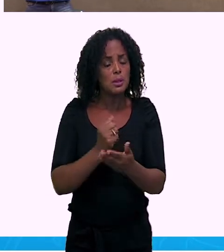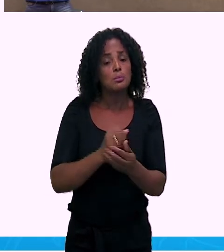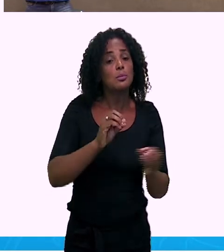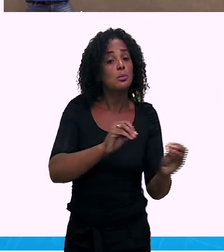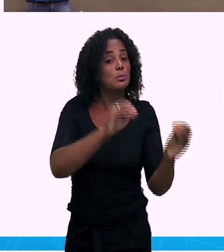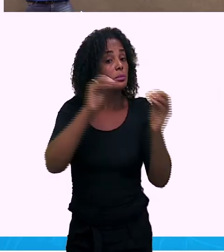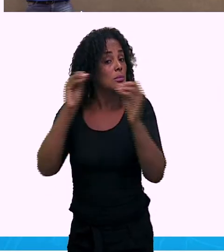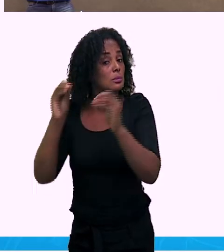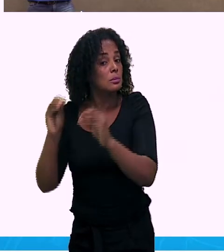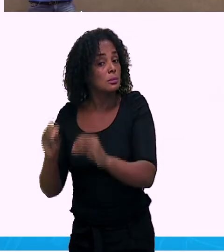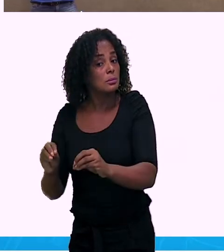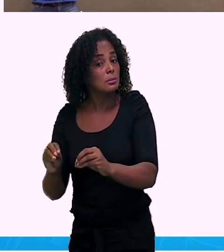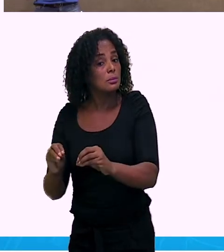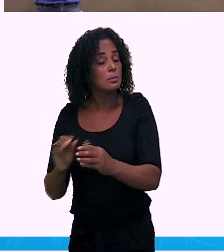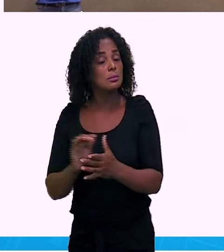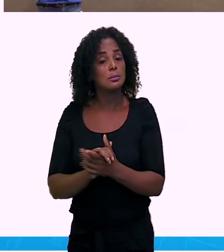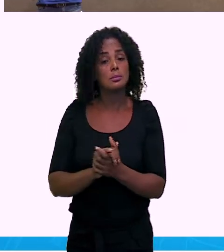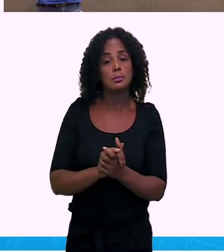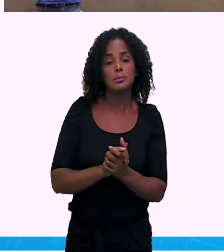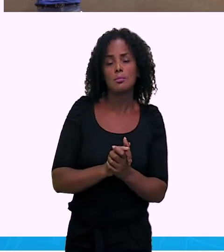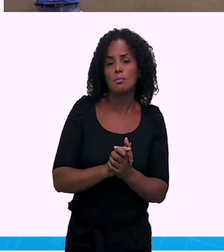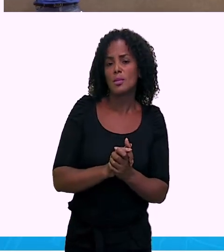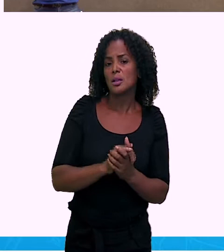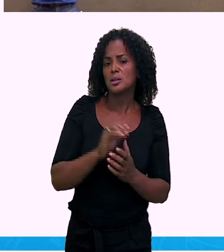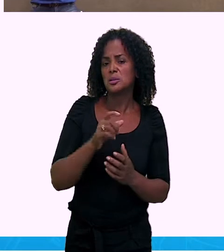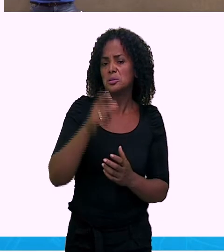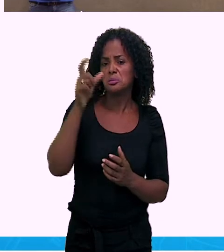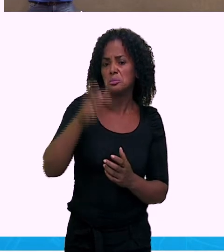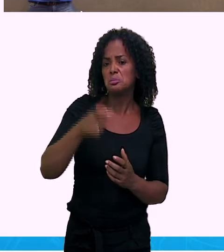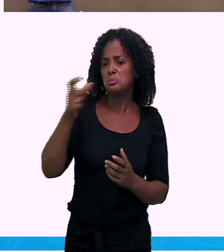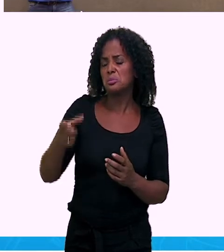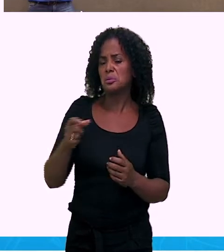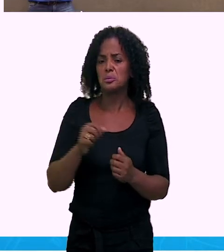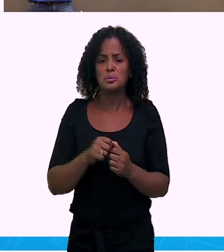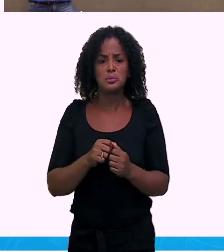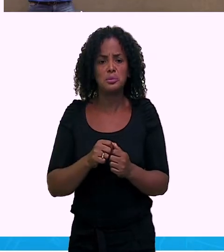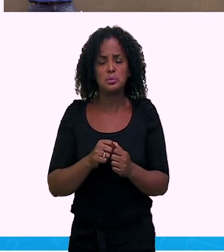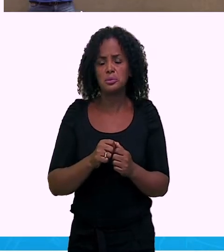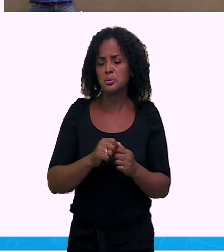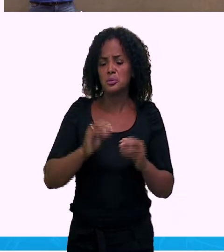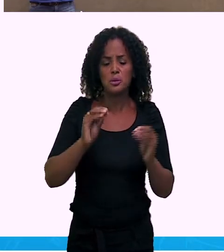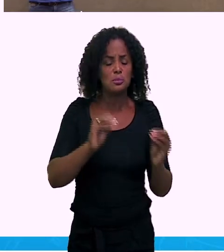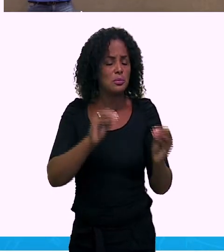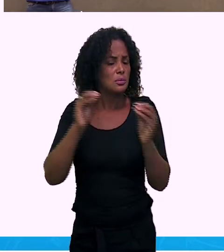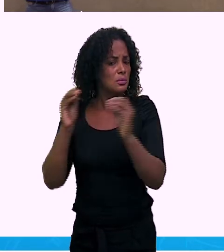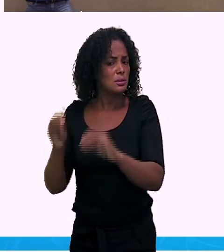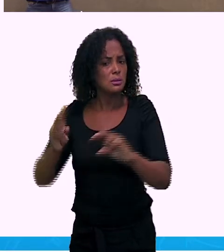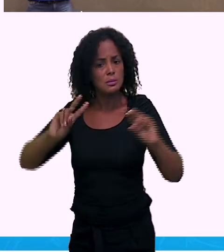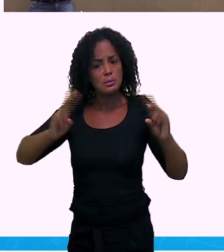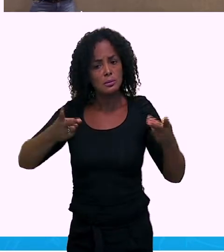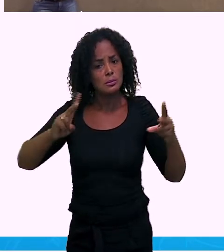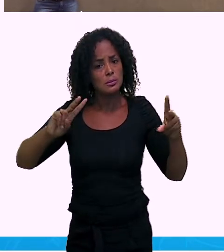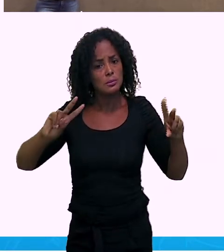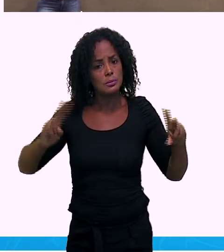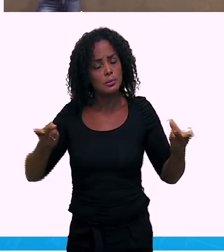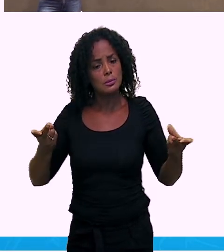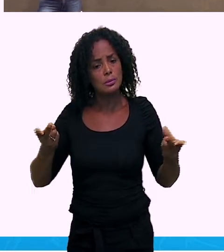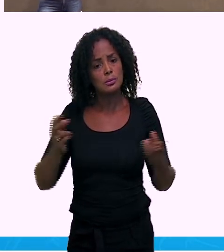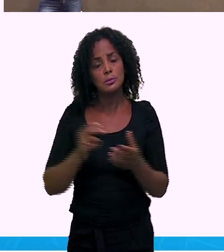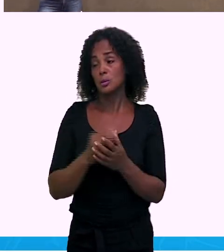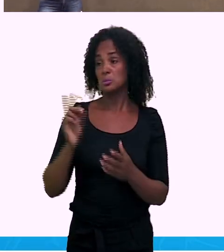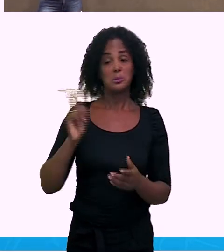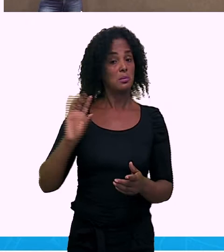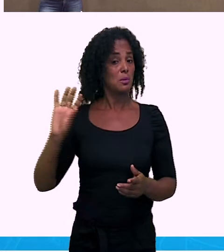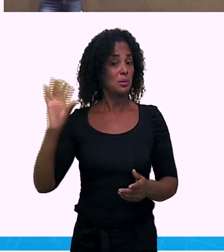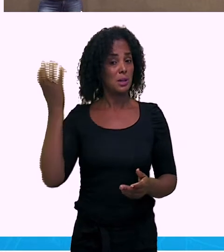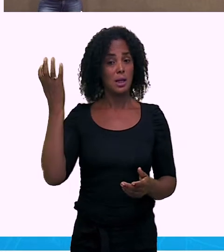favoreceram a mudança de uma civilização, de um povo. São mudanças que são gradativas, elas não acontecem assim, olha, hoje